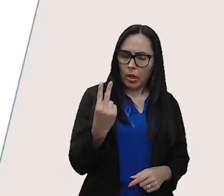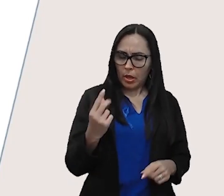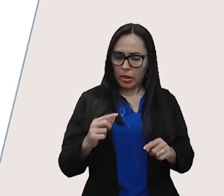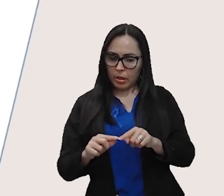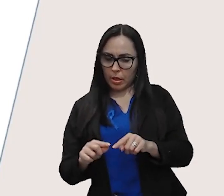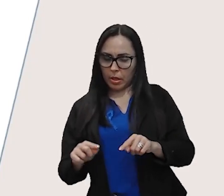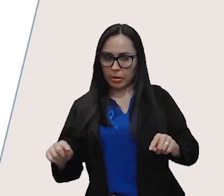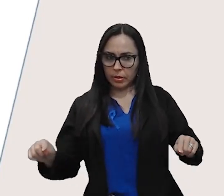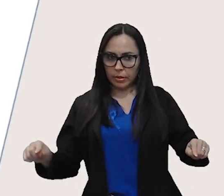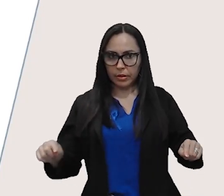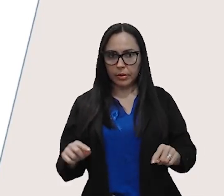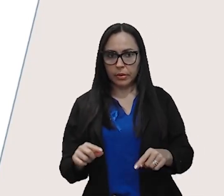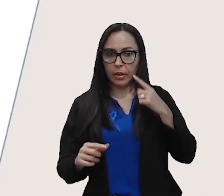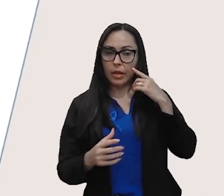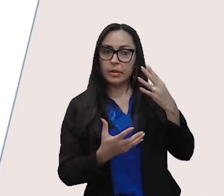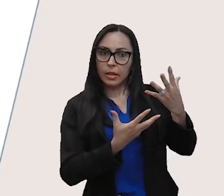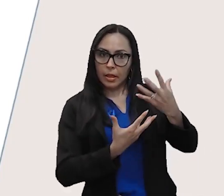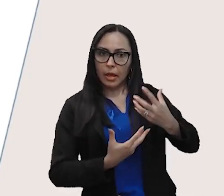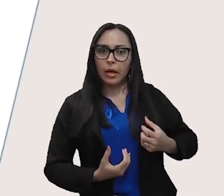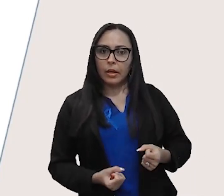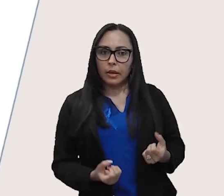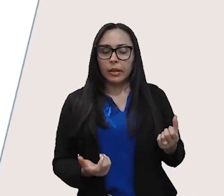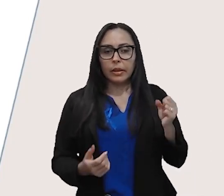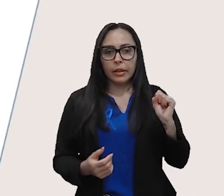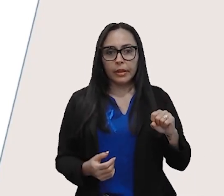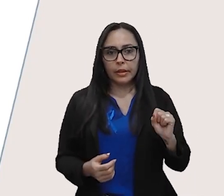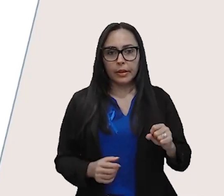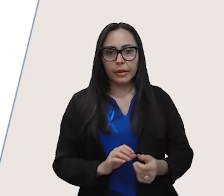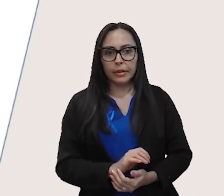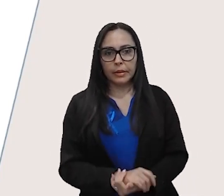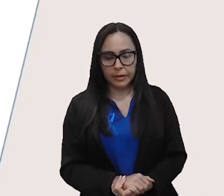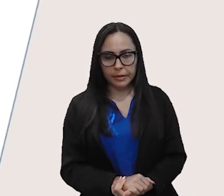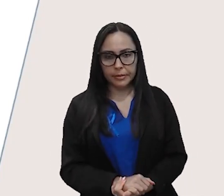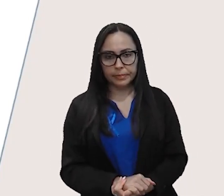se intersectarem. Olha, a palavra correta é